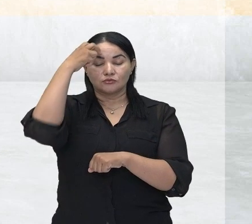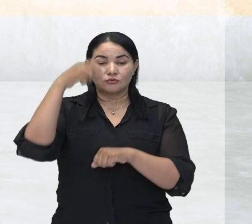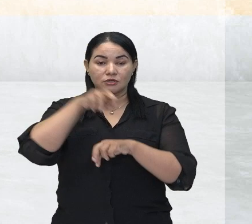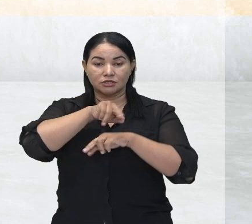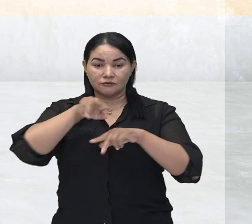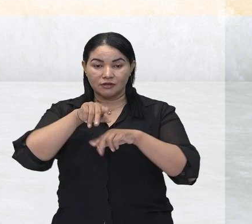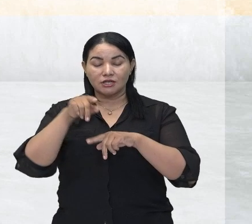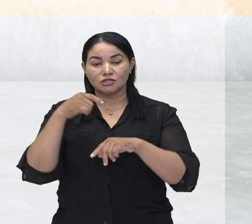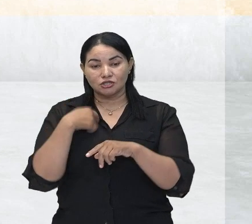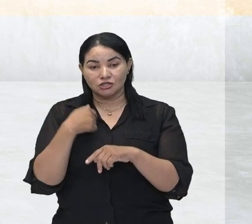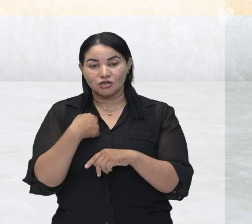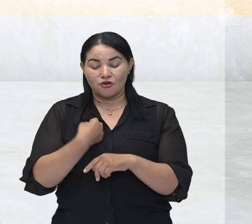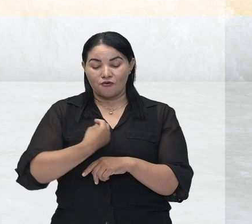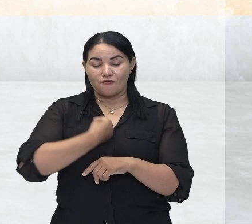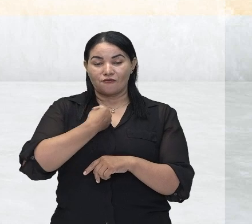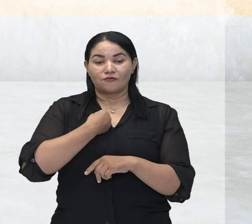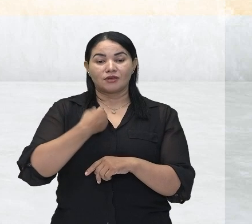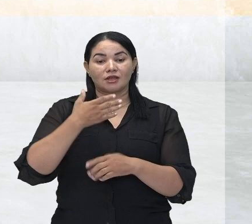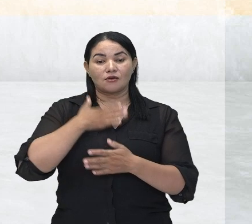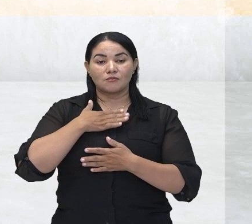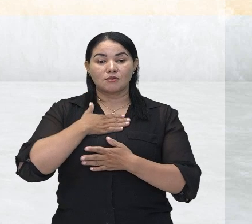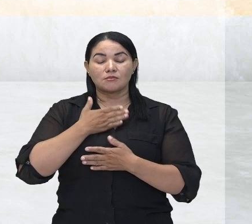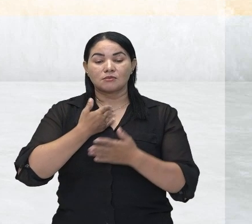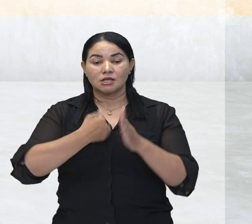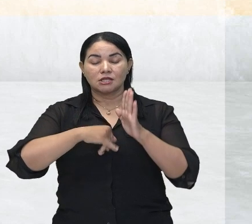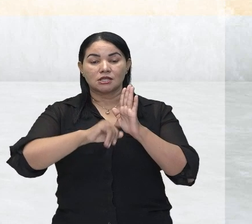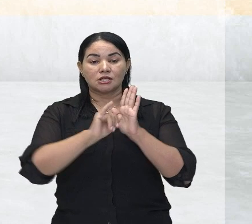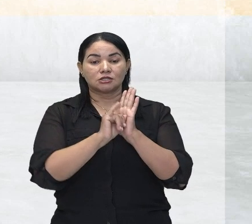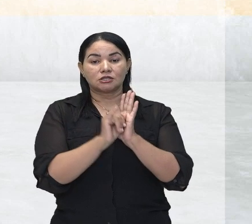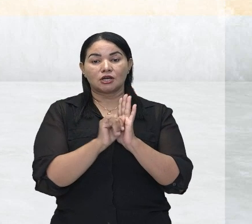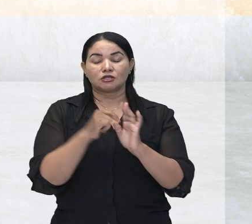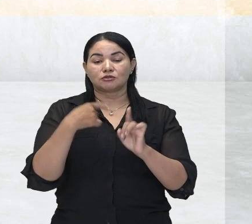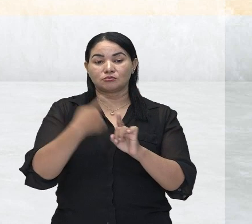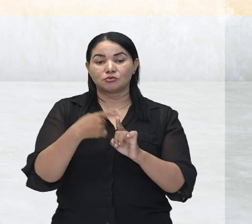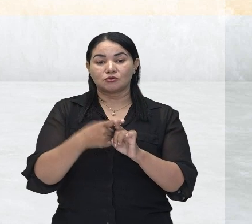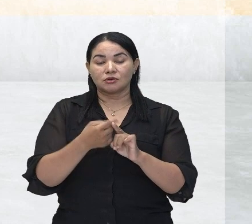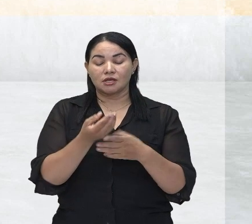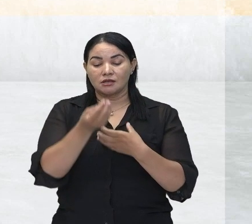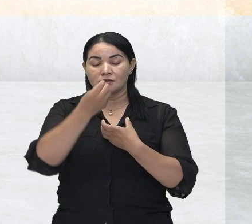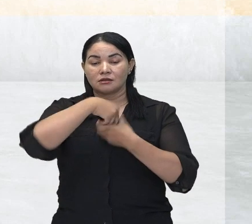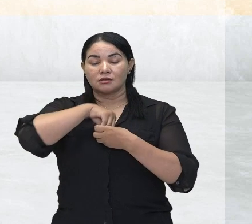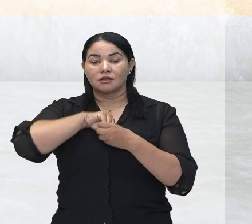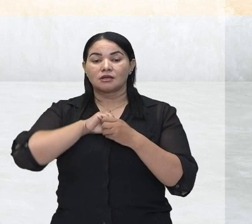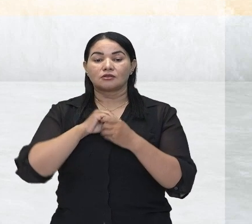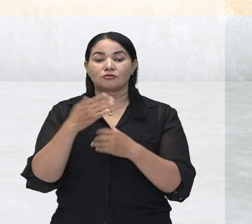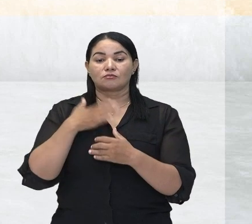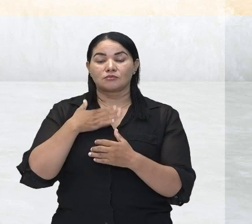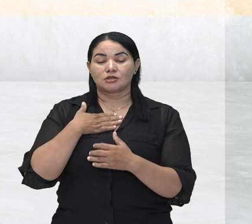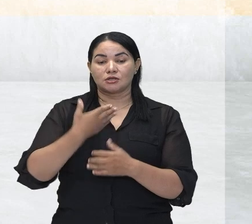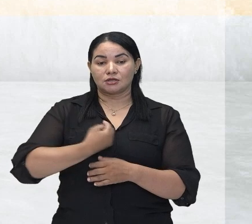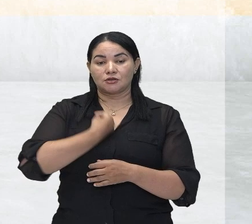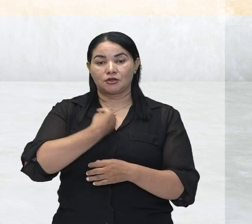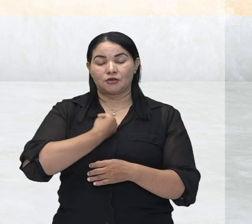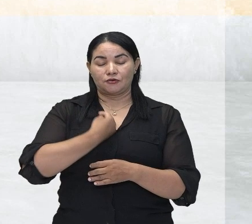levo comigo a minha identidade, porque ela está enraizada, né, dentro dessa vivência